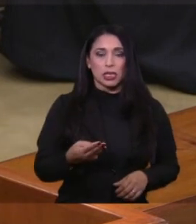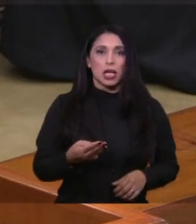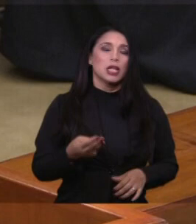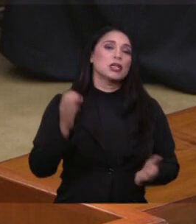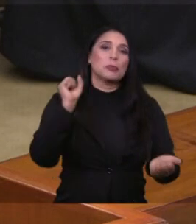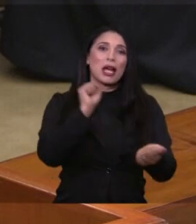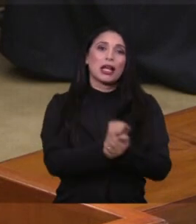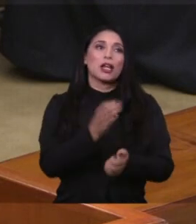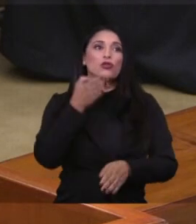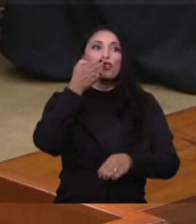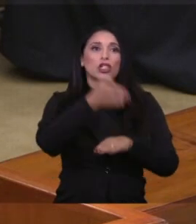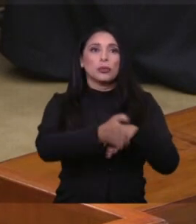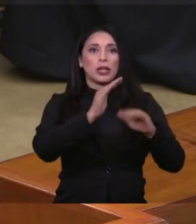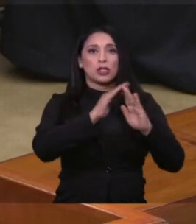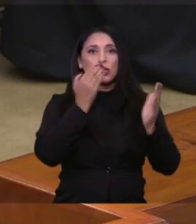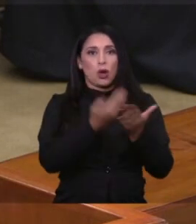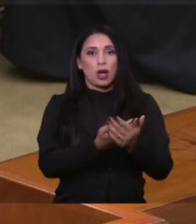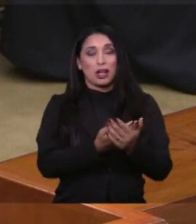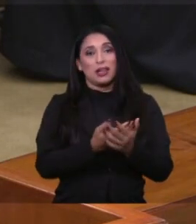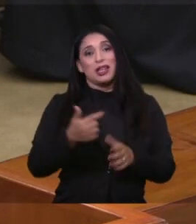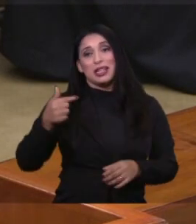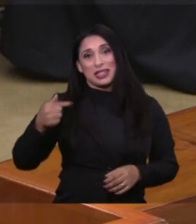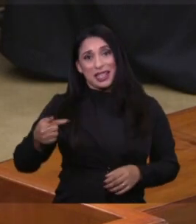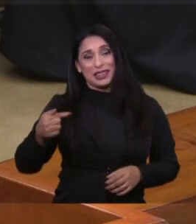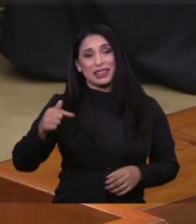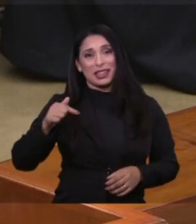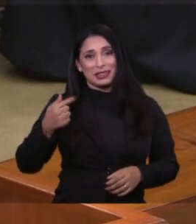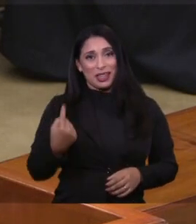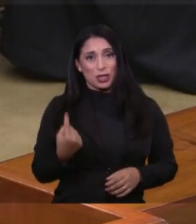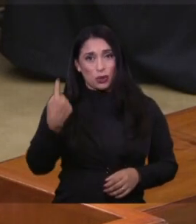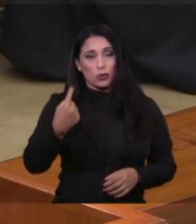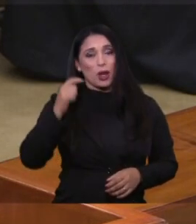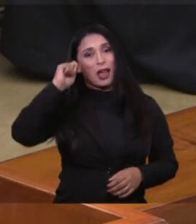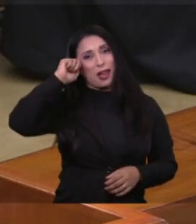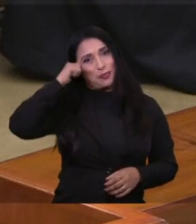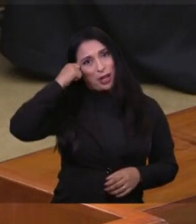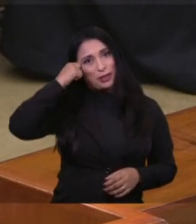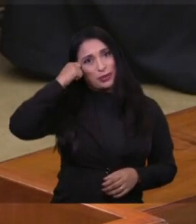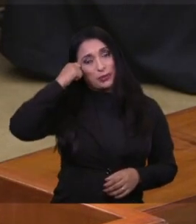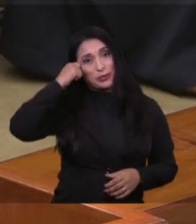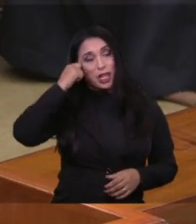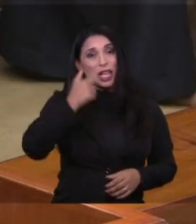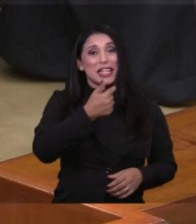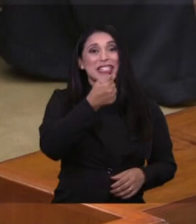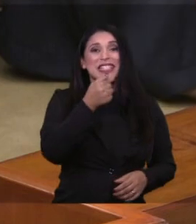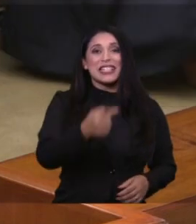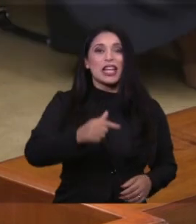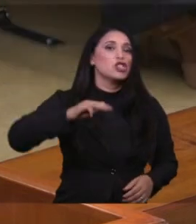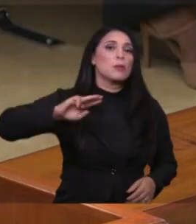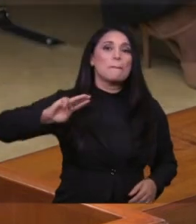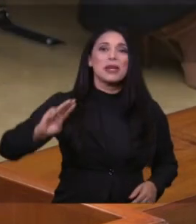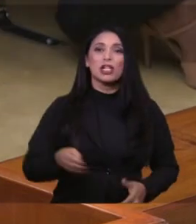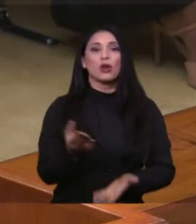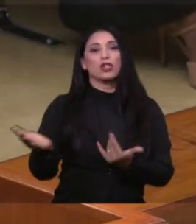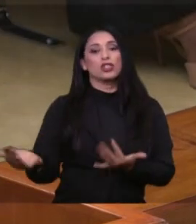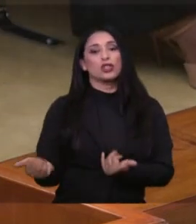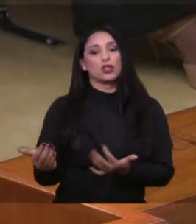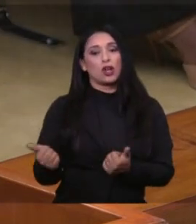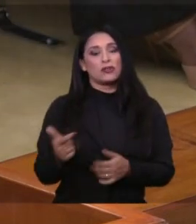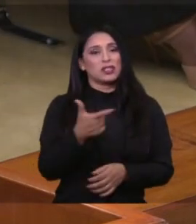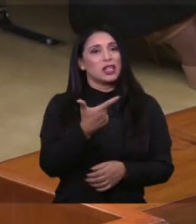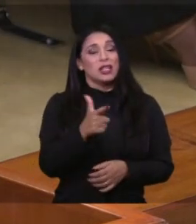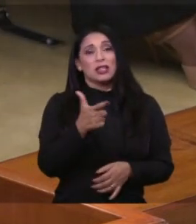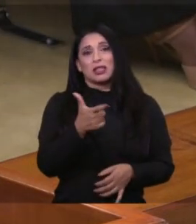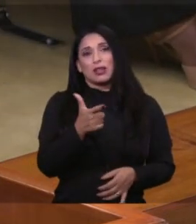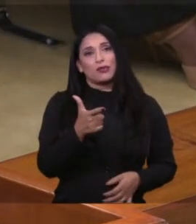escola, 71 são meninos pretos e pardos. São 7 milhões de jovens que não